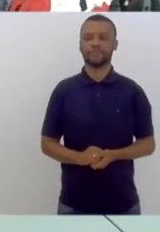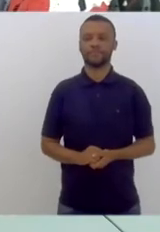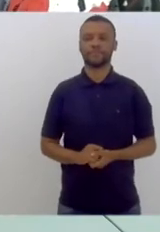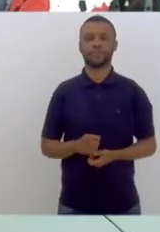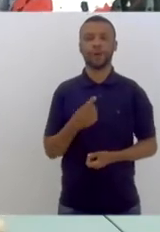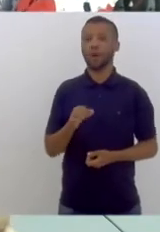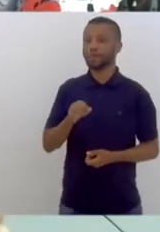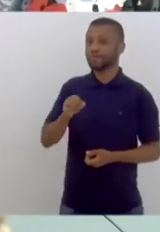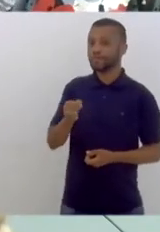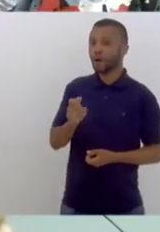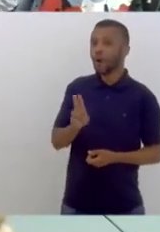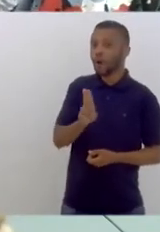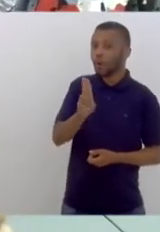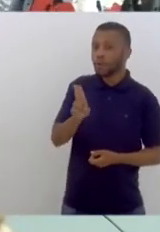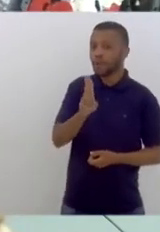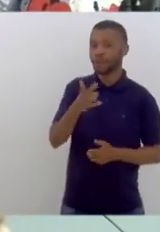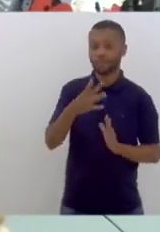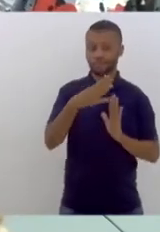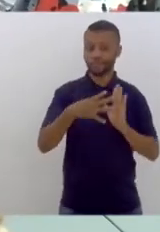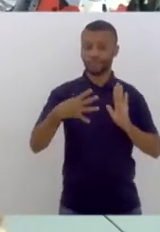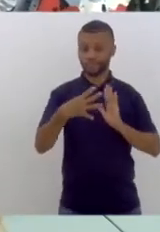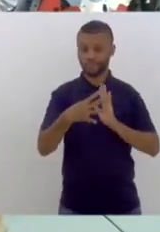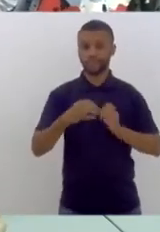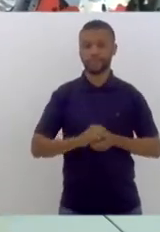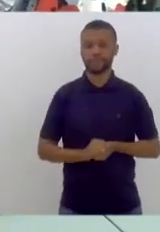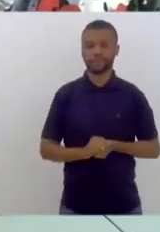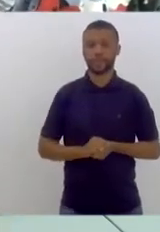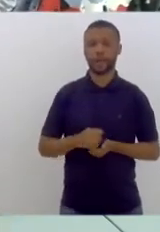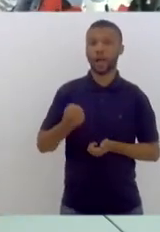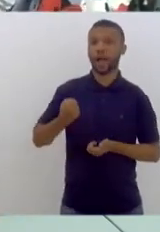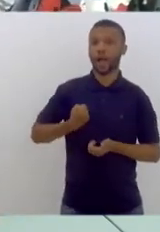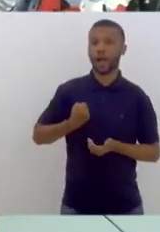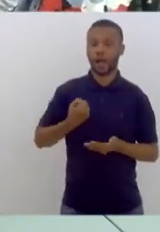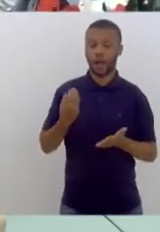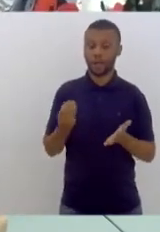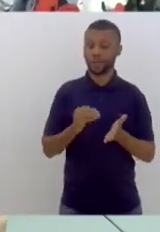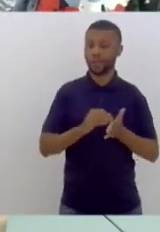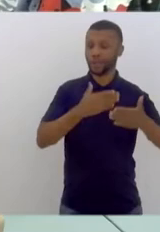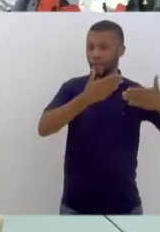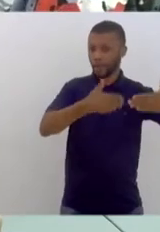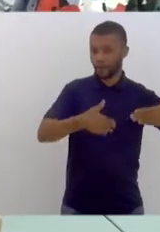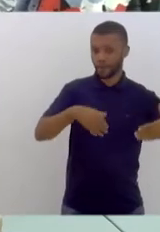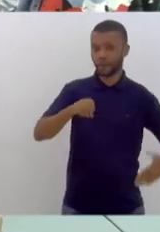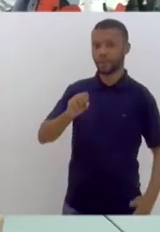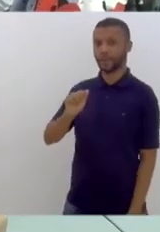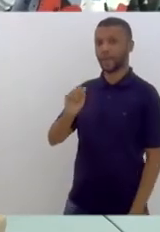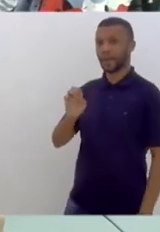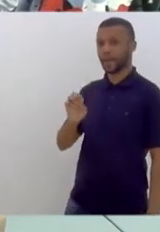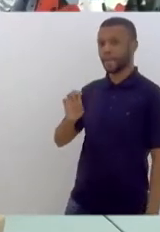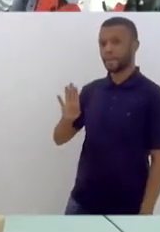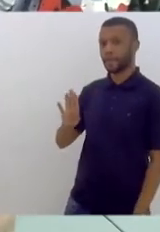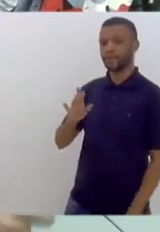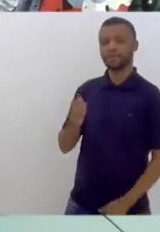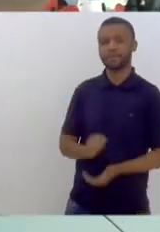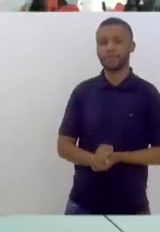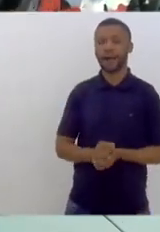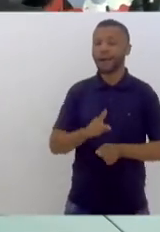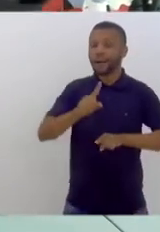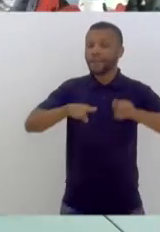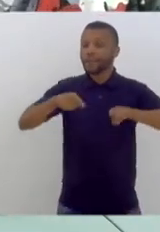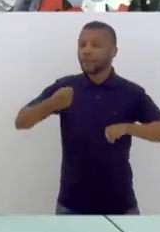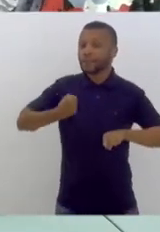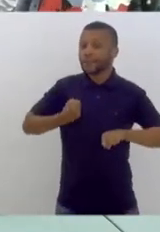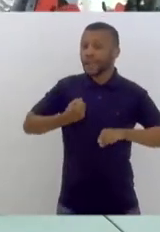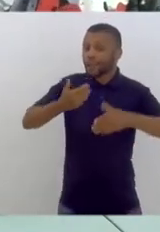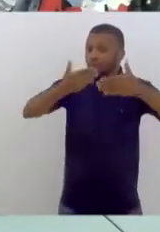que constitui o nosso IDEB. Então, nota padronizada obtida pelas provas do SAEB, variação da nota em relação ao ano anterior, porque a gente não quer